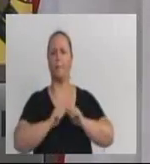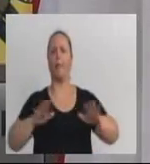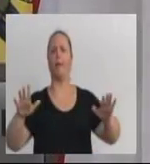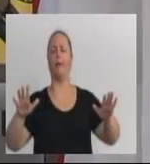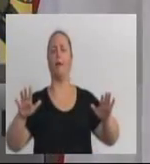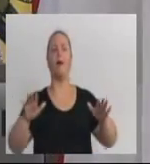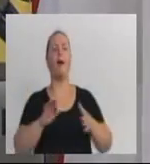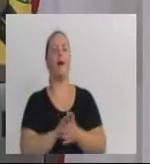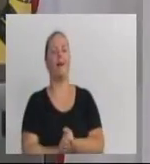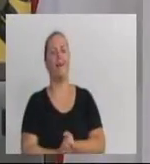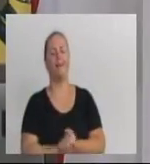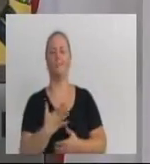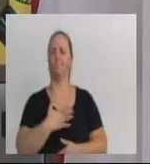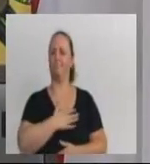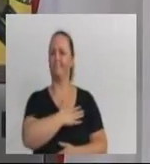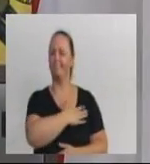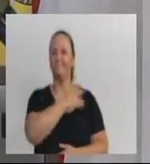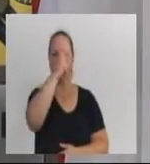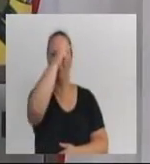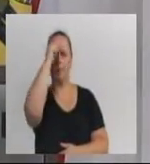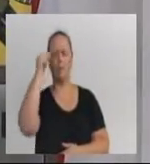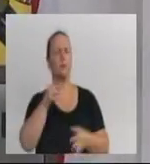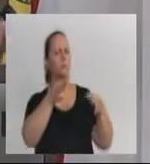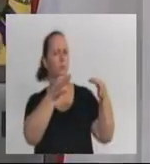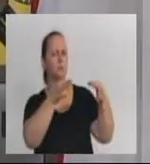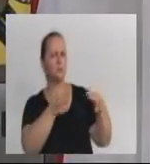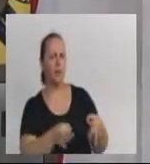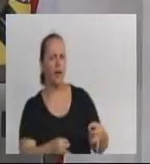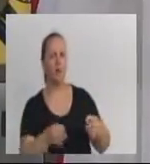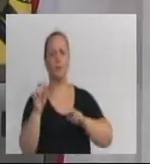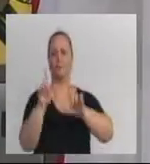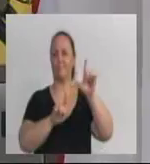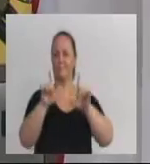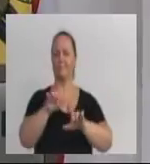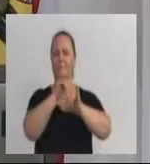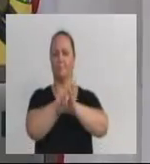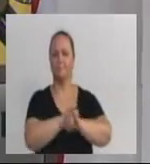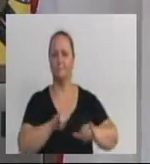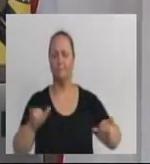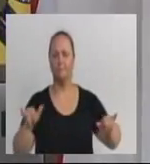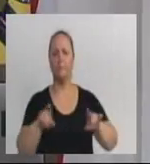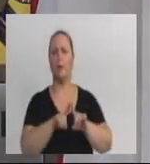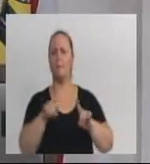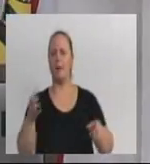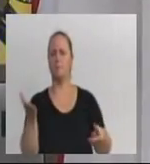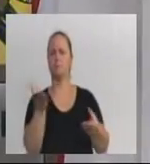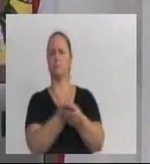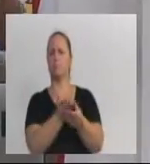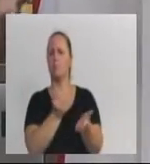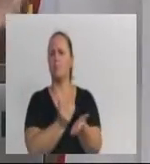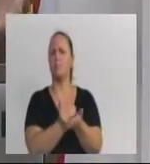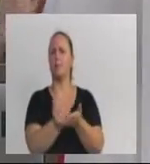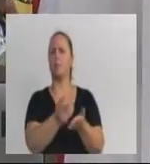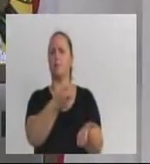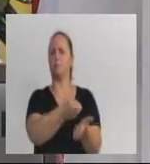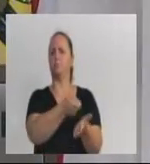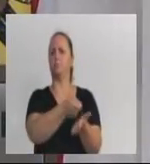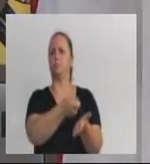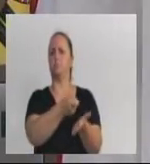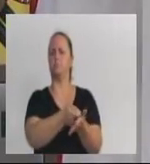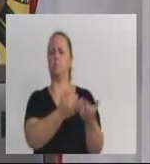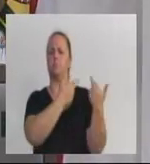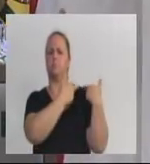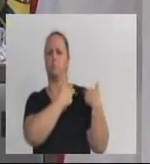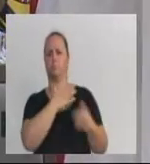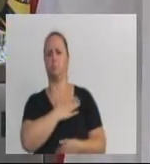elogiam o prefeito, dizem que o prefeito está fazendo a coisa correta, mas, no entanto, entro com o inquérito civil, instauro o inquérito civil para cobrar a responsabilidade do prefeito?